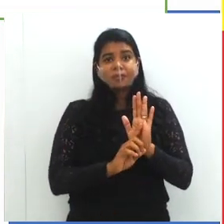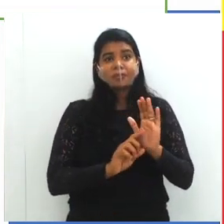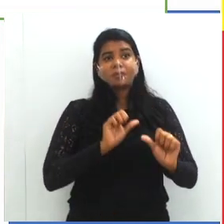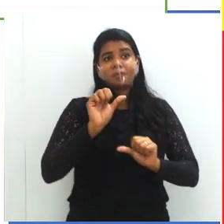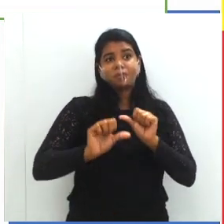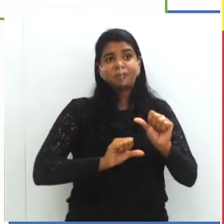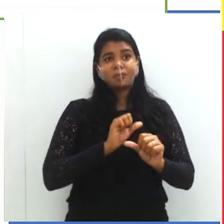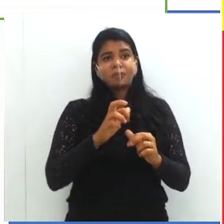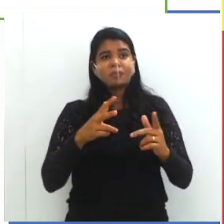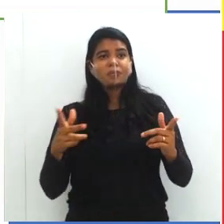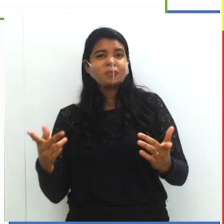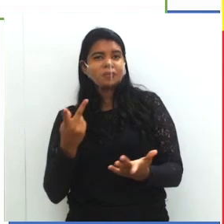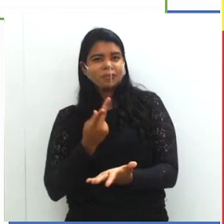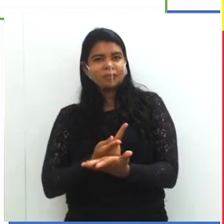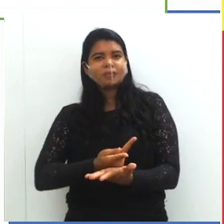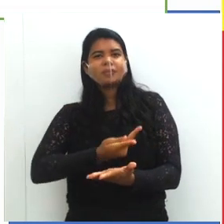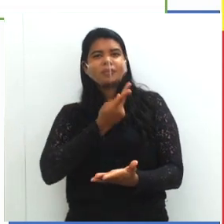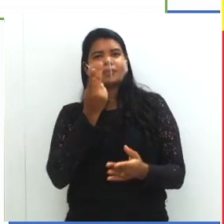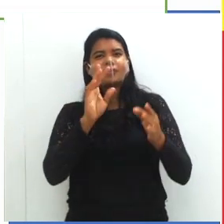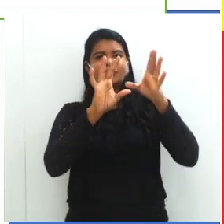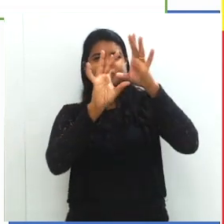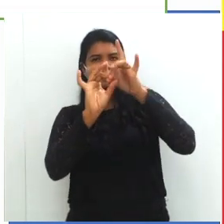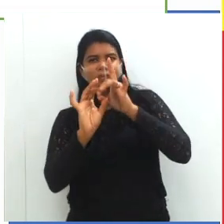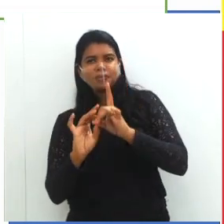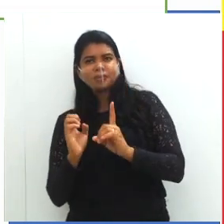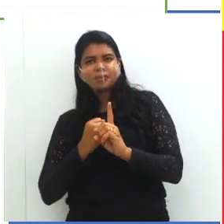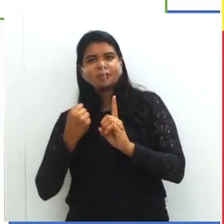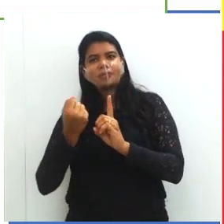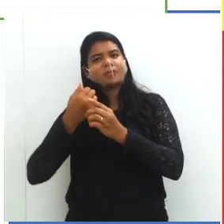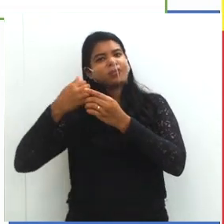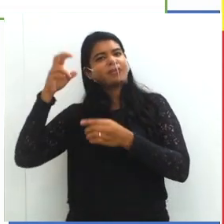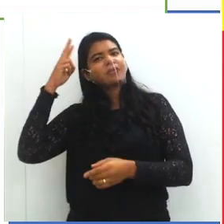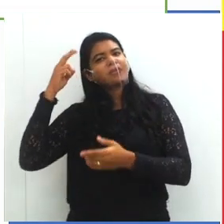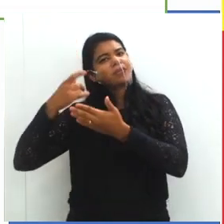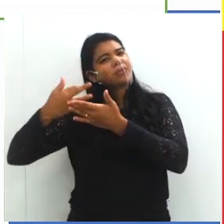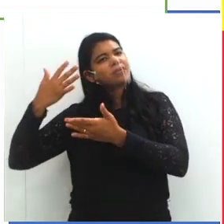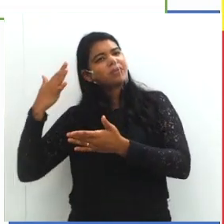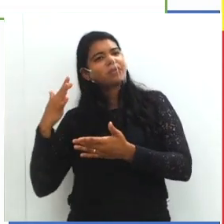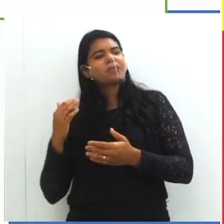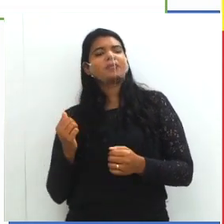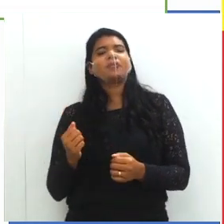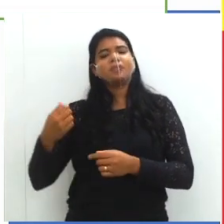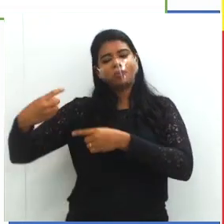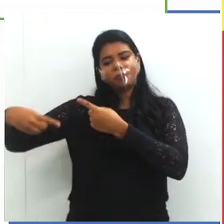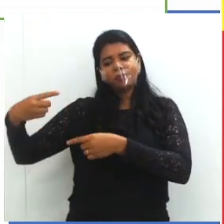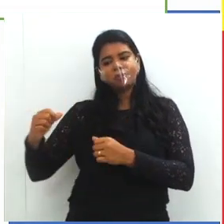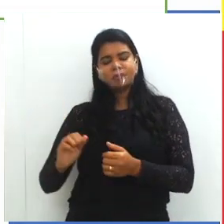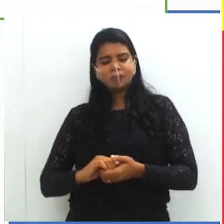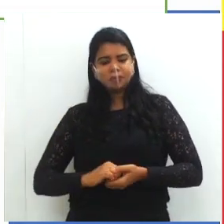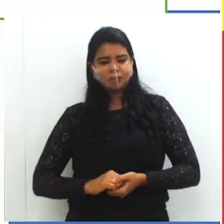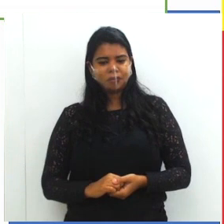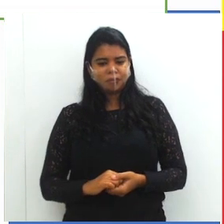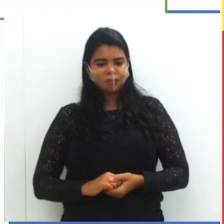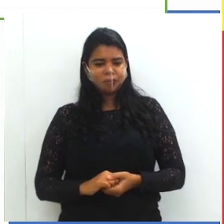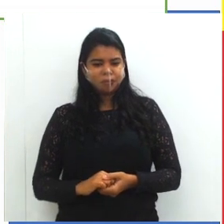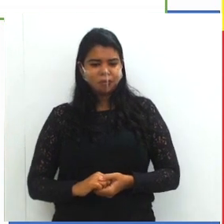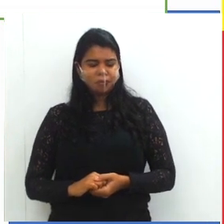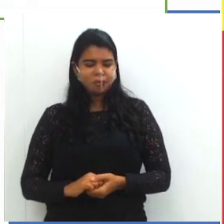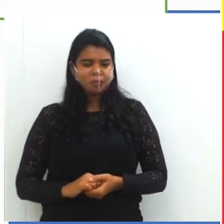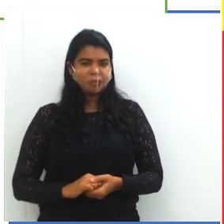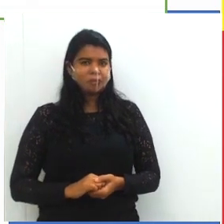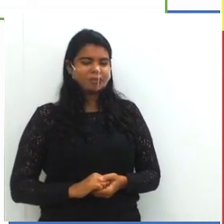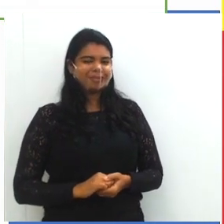face às transformações ocorridas nos diferentes contextos histórico e